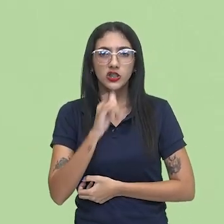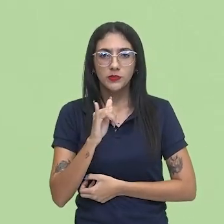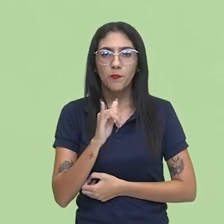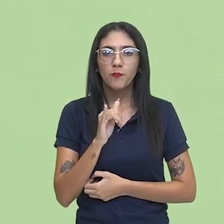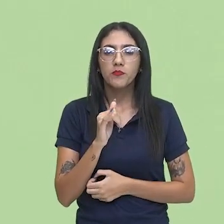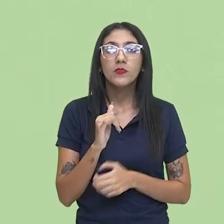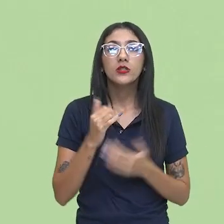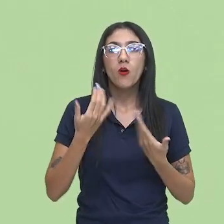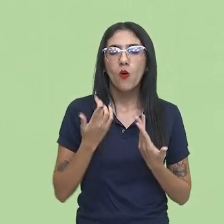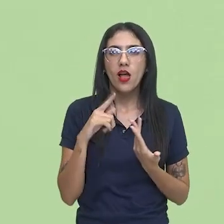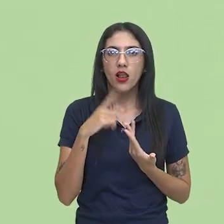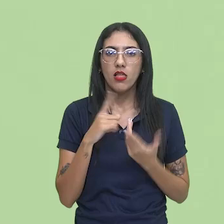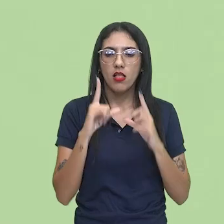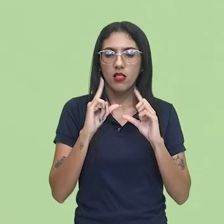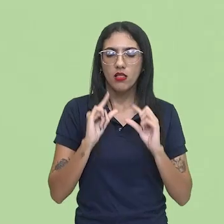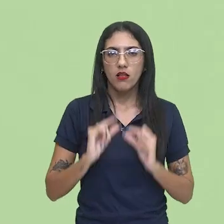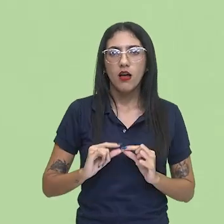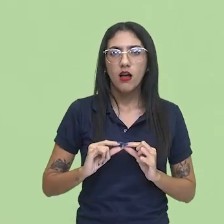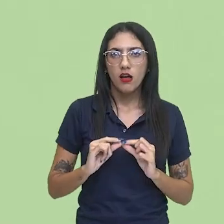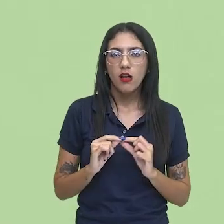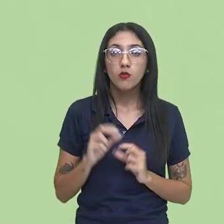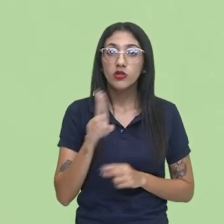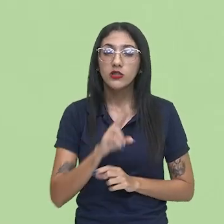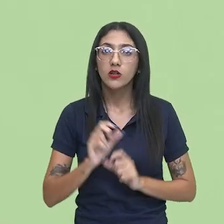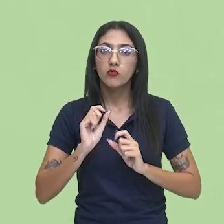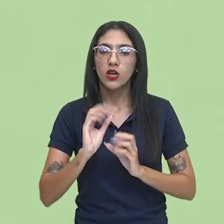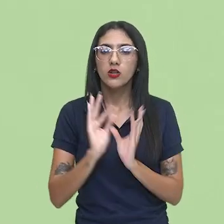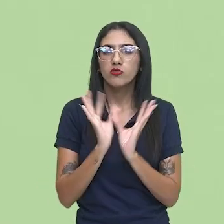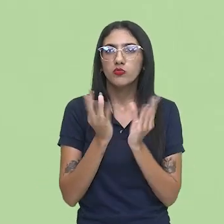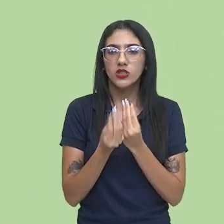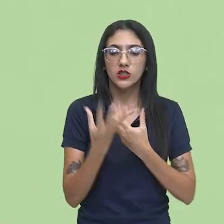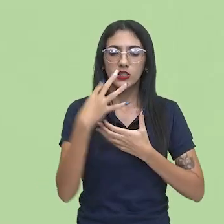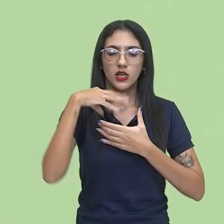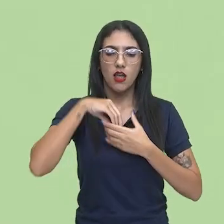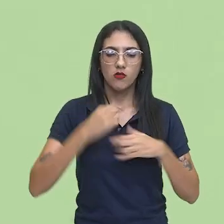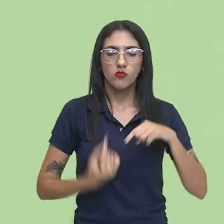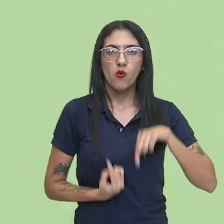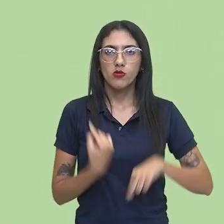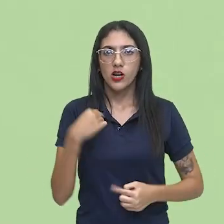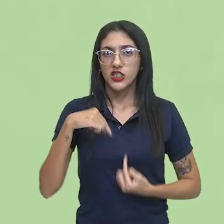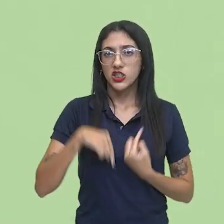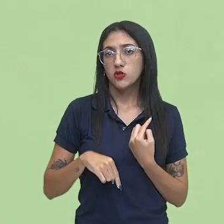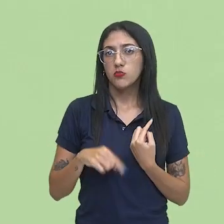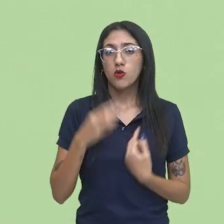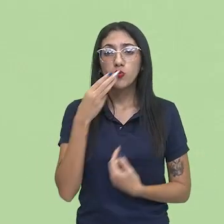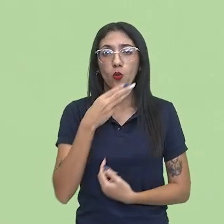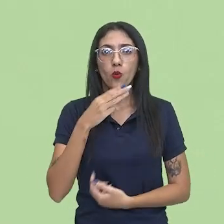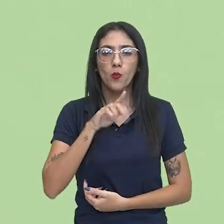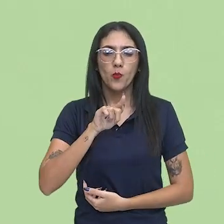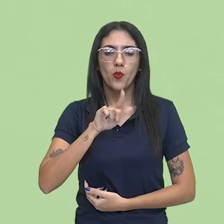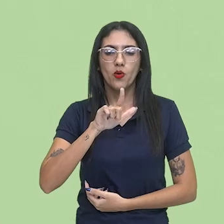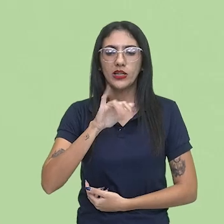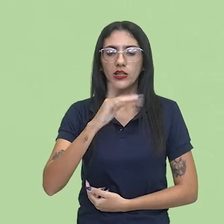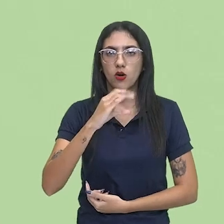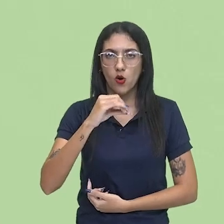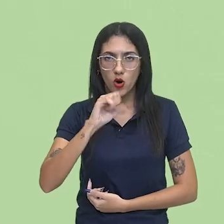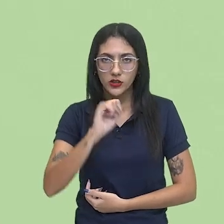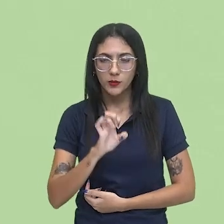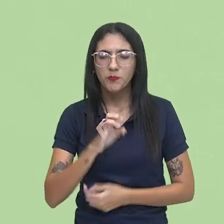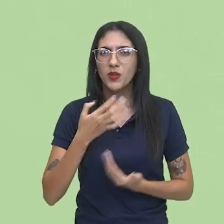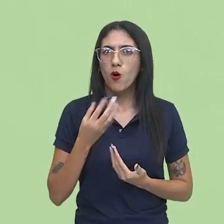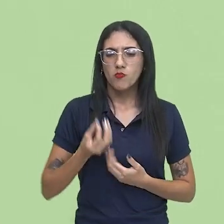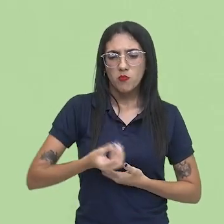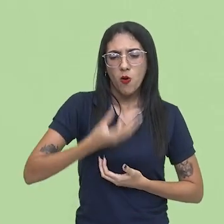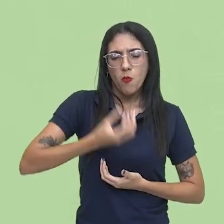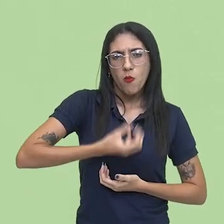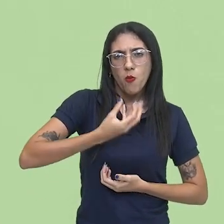ser gasta a partir de glicose, de carboidratos presentes no nosso organismo. Depois que toda essa